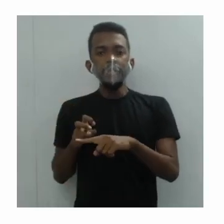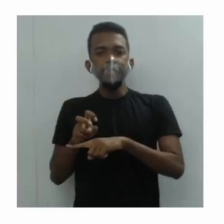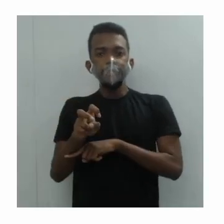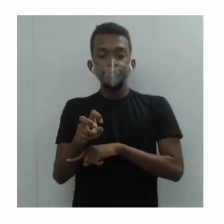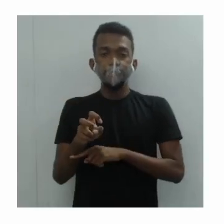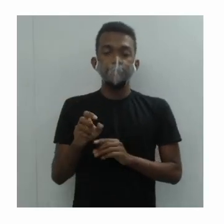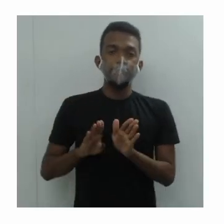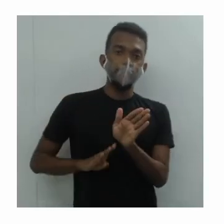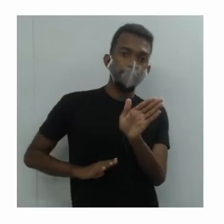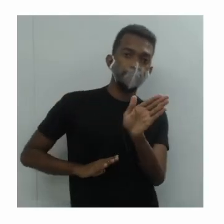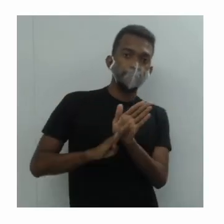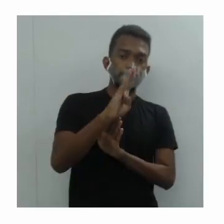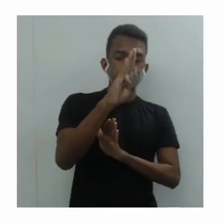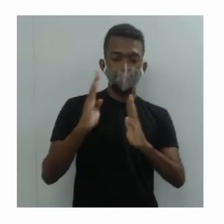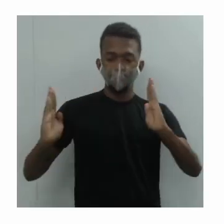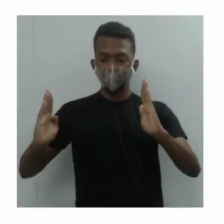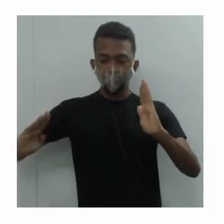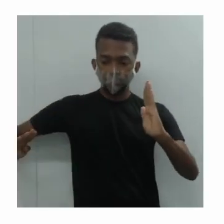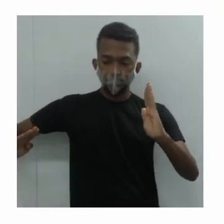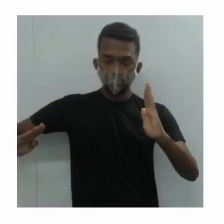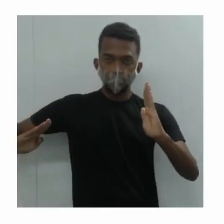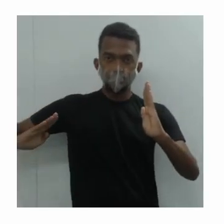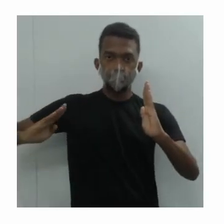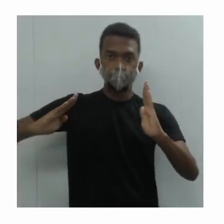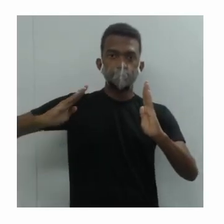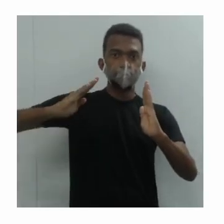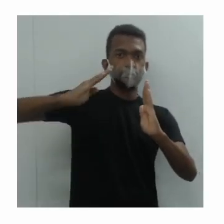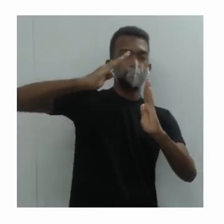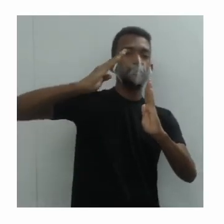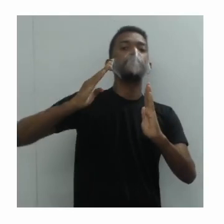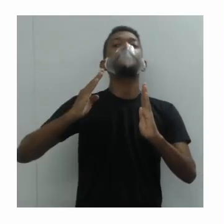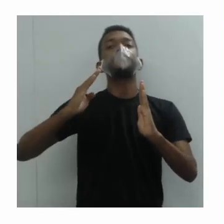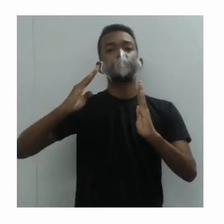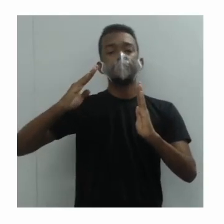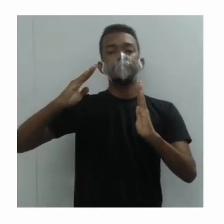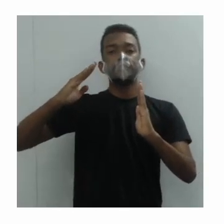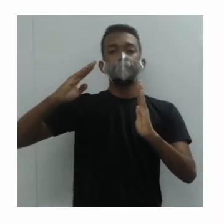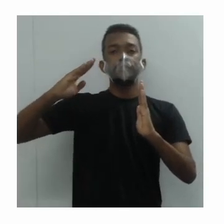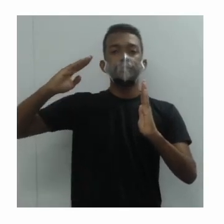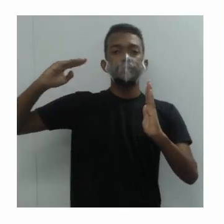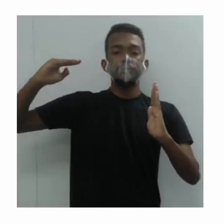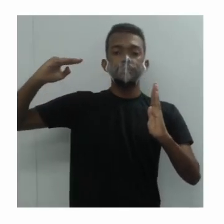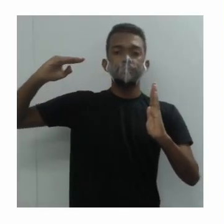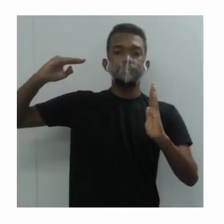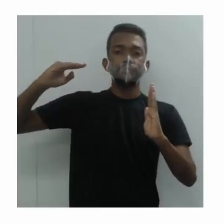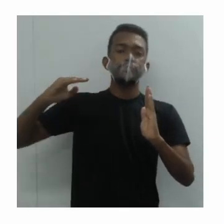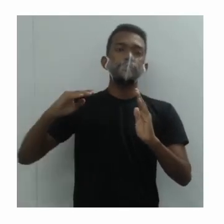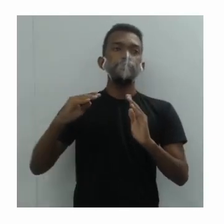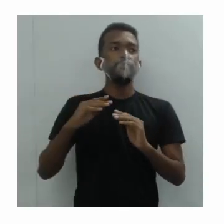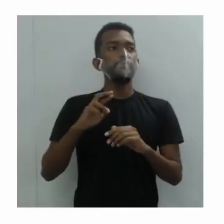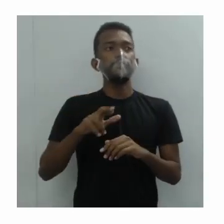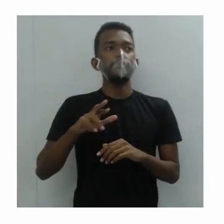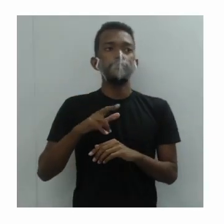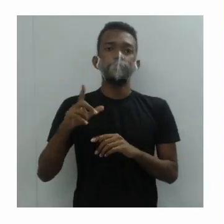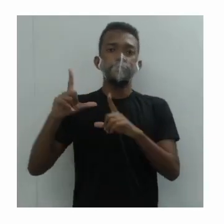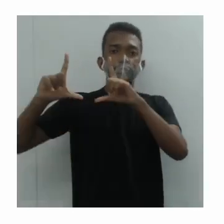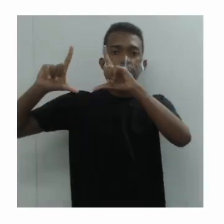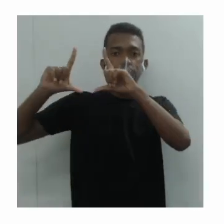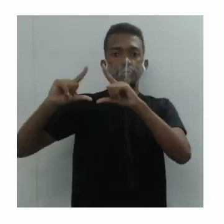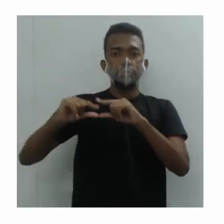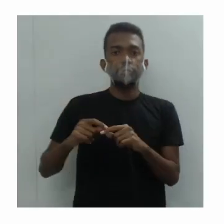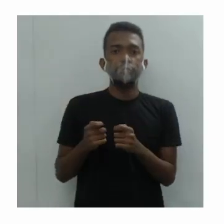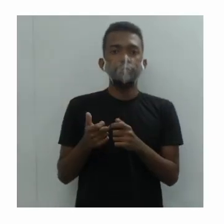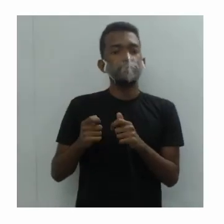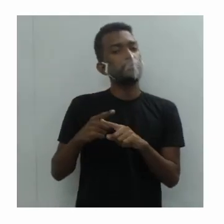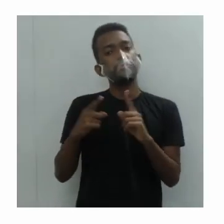desse crescimento populacional e tem outros períodos que não é que acabe, mas